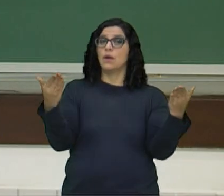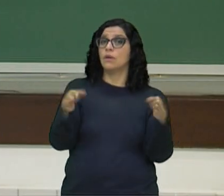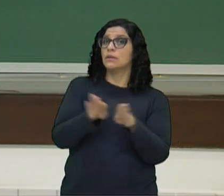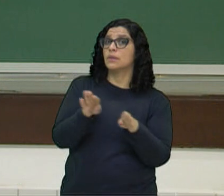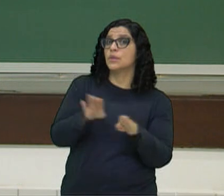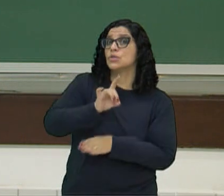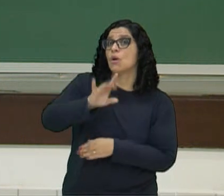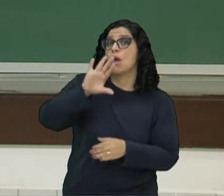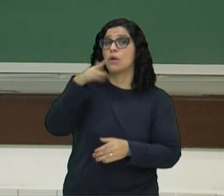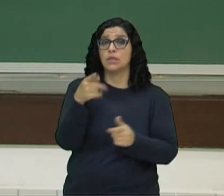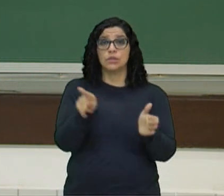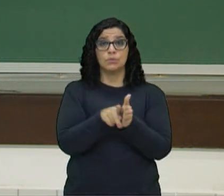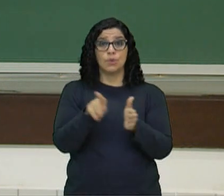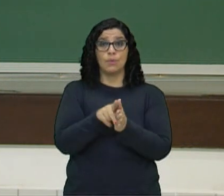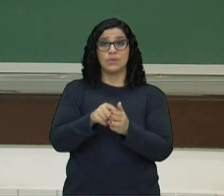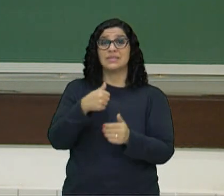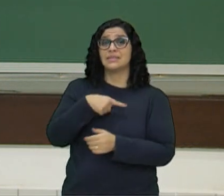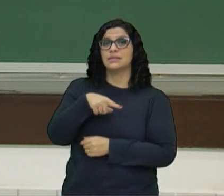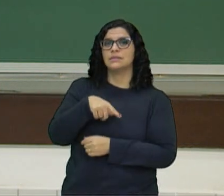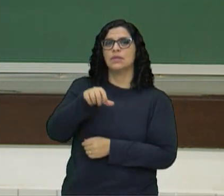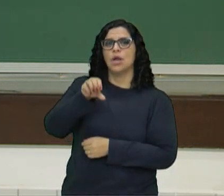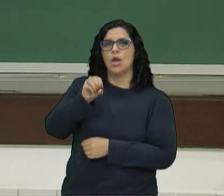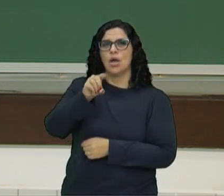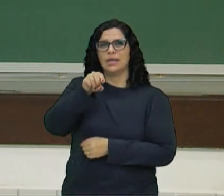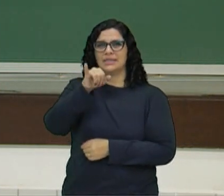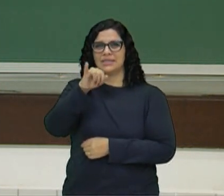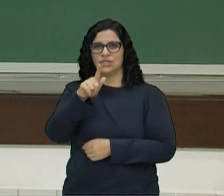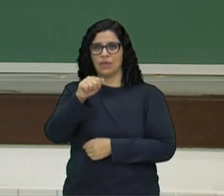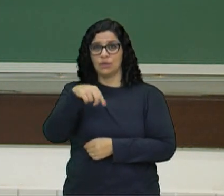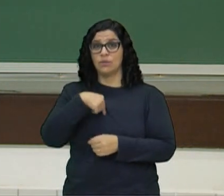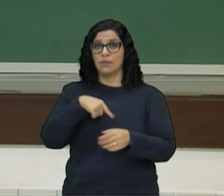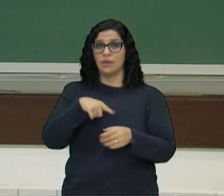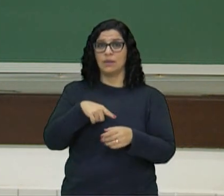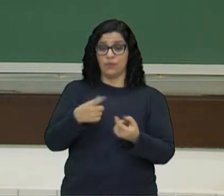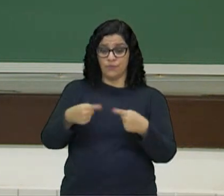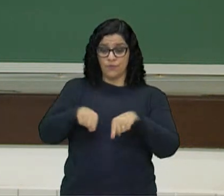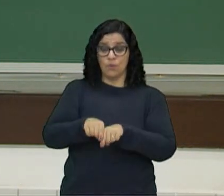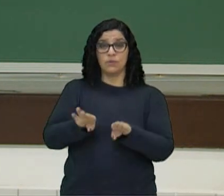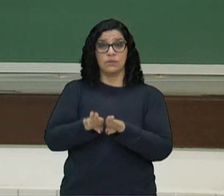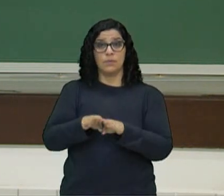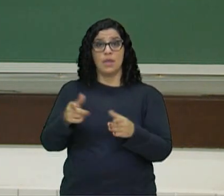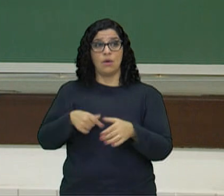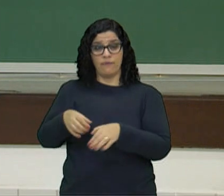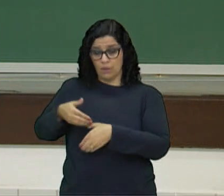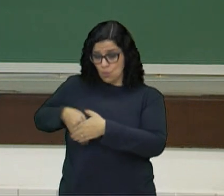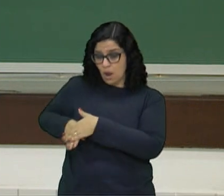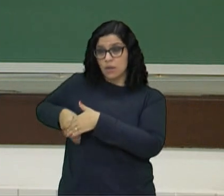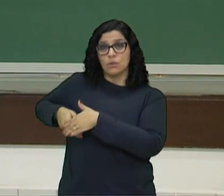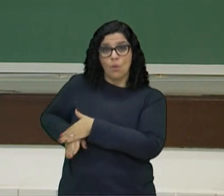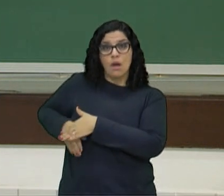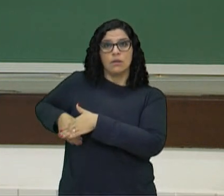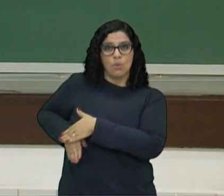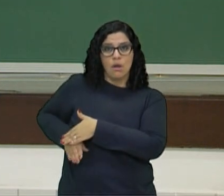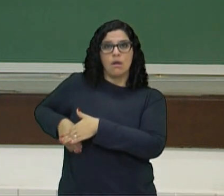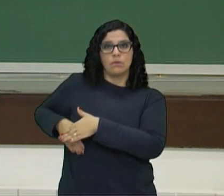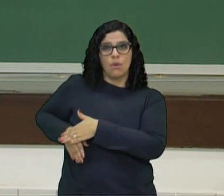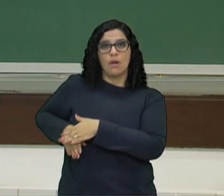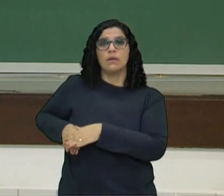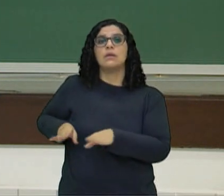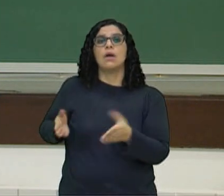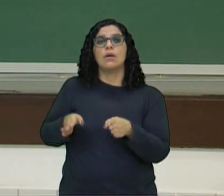isso só acontece na presença de oxigênio. Enquanto não voltar a ter oxigênio, esse ácido lático vai se acumulando no